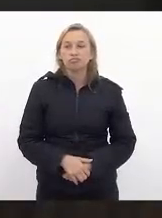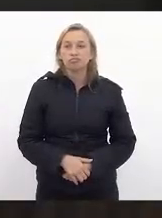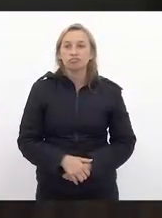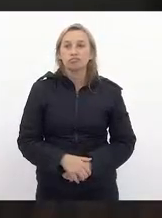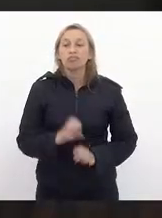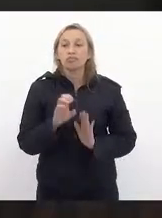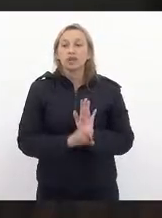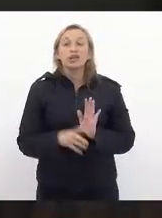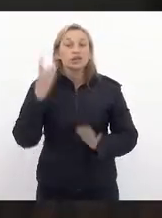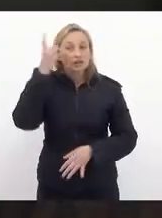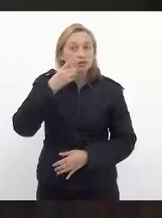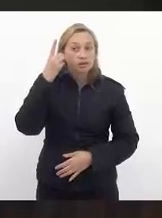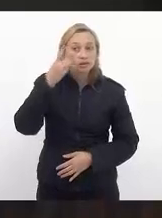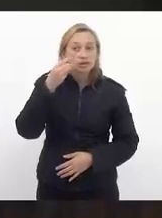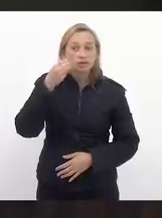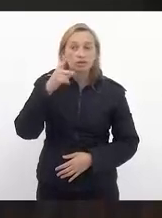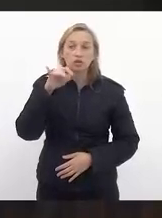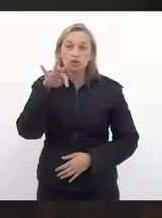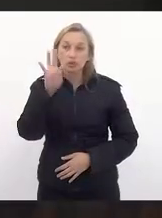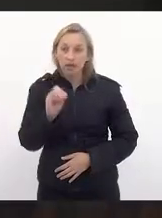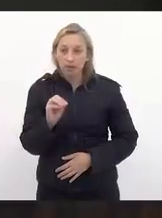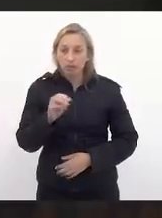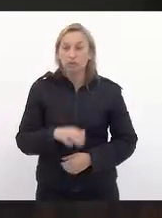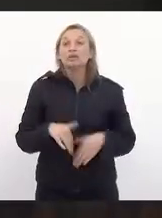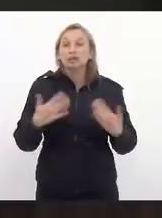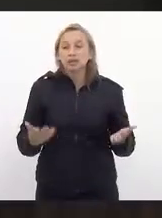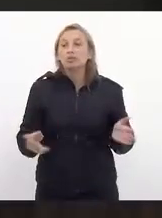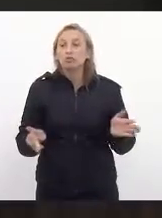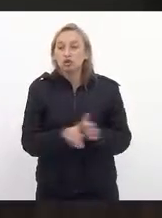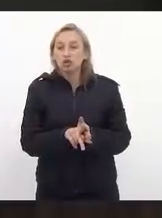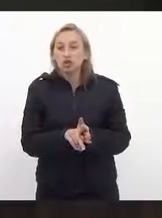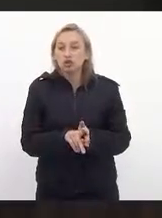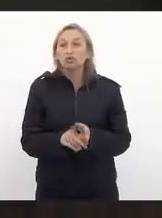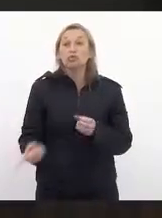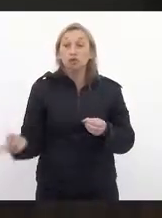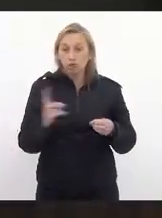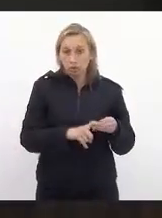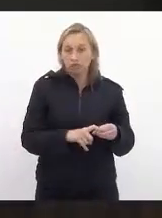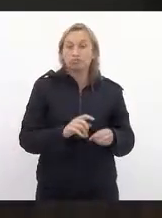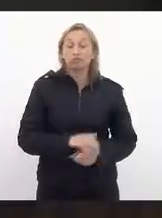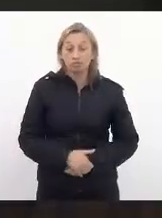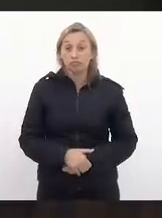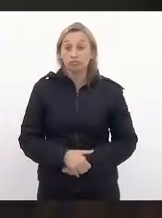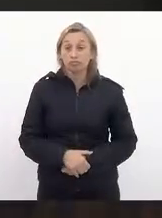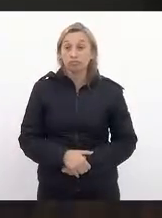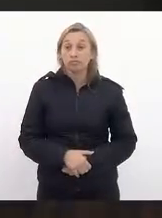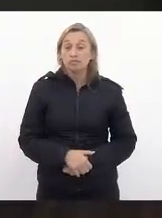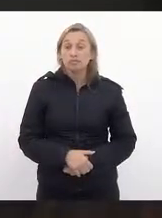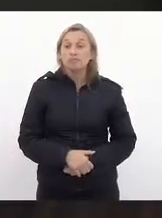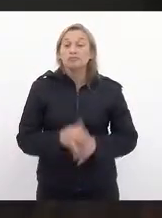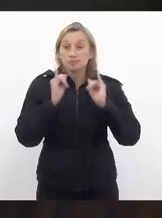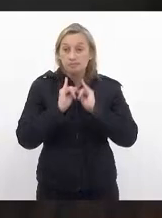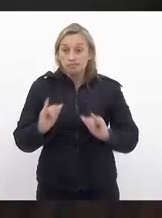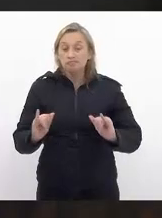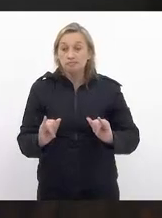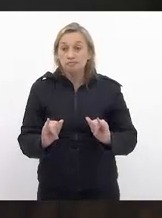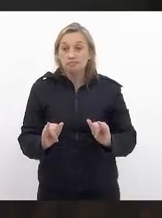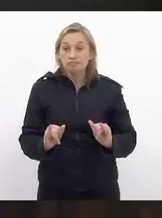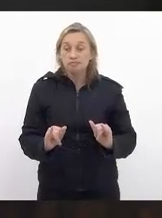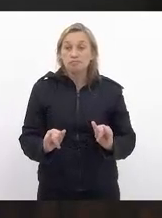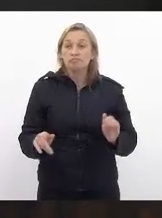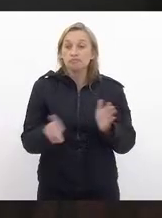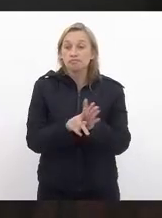e a emenda do deputado Márcio Gualberto tá o projeto retorna a o anuncio